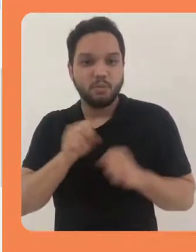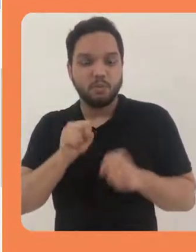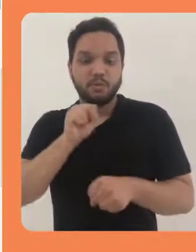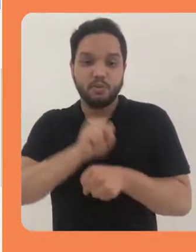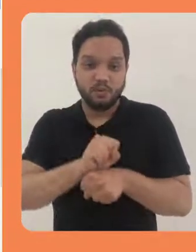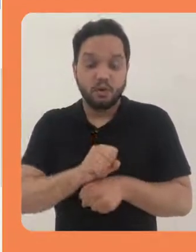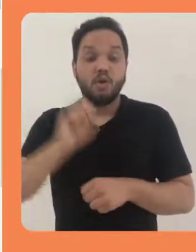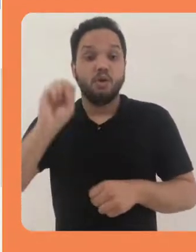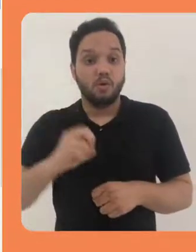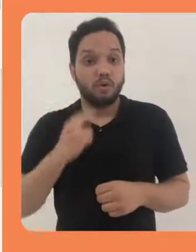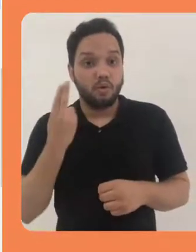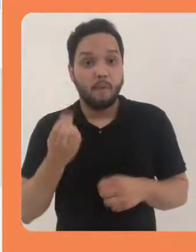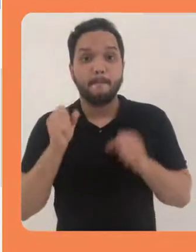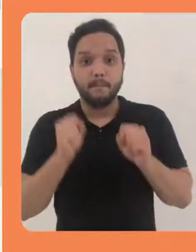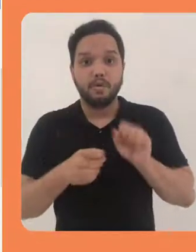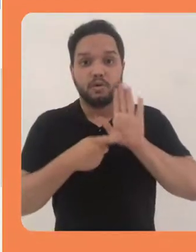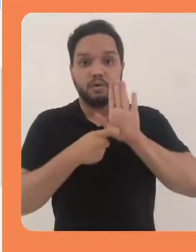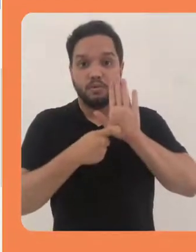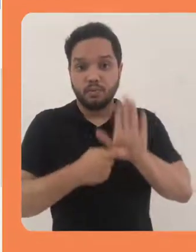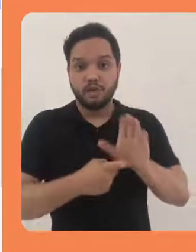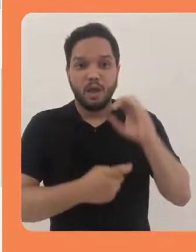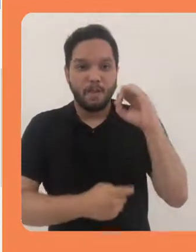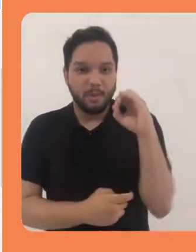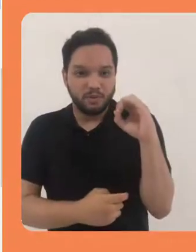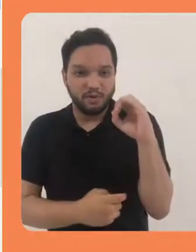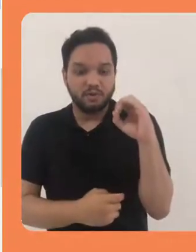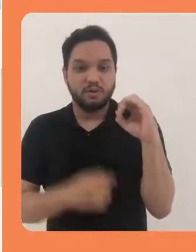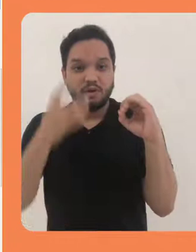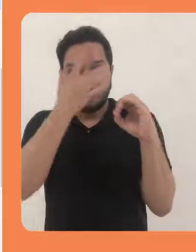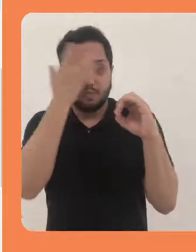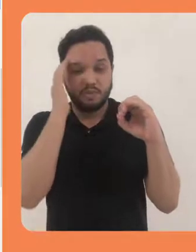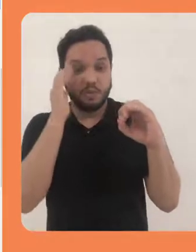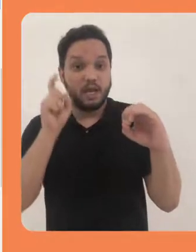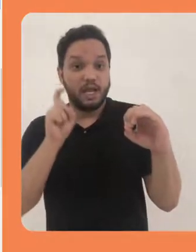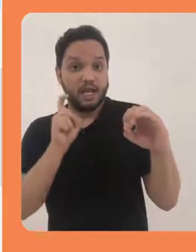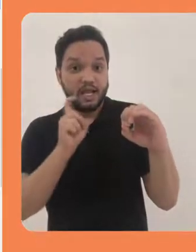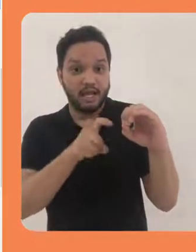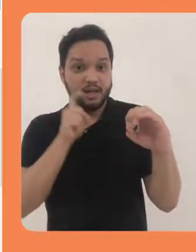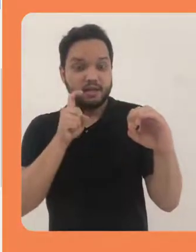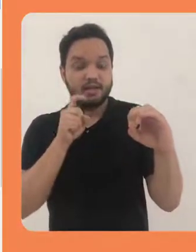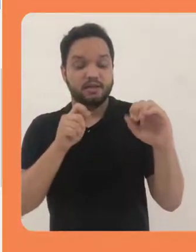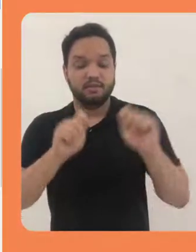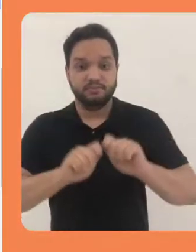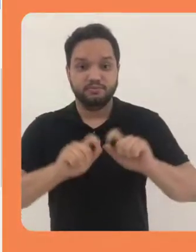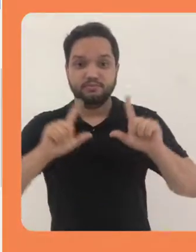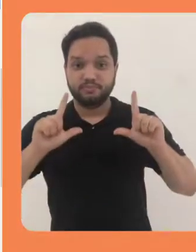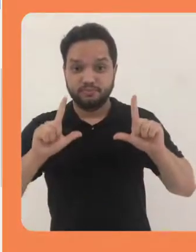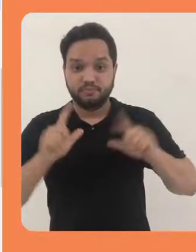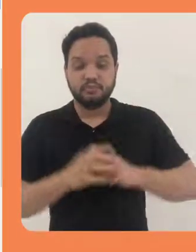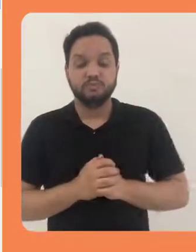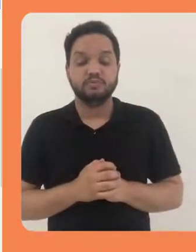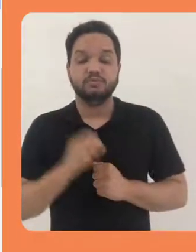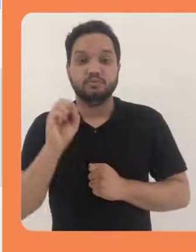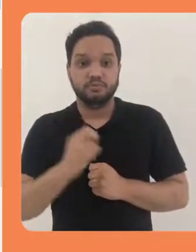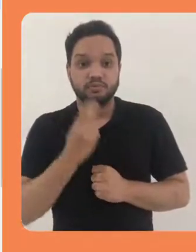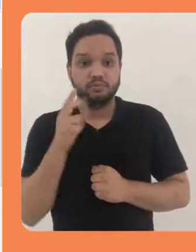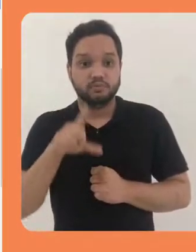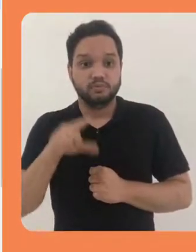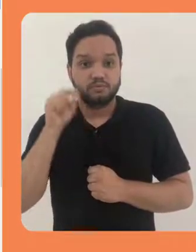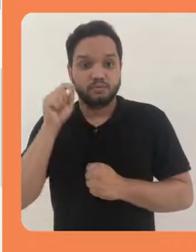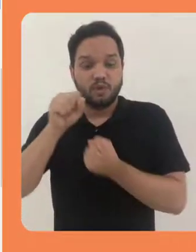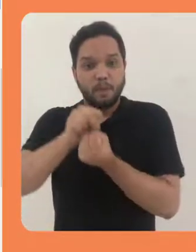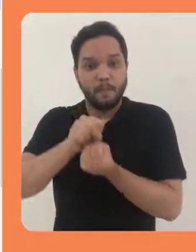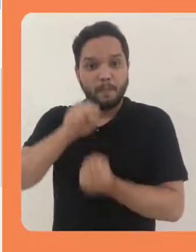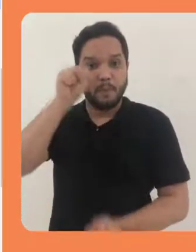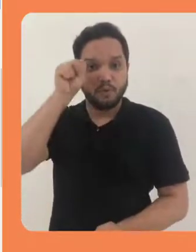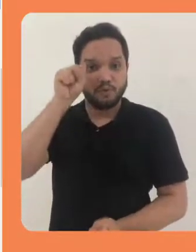vídeo enquanto ele é quando chega Nessa opção né de resposta você pode